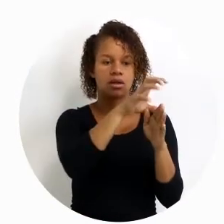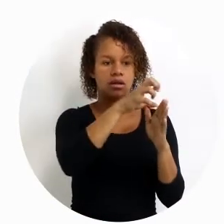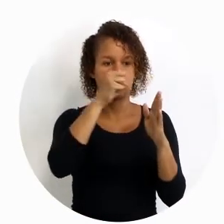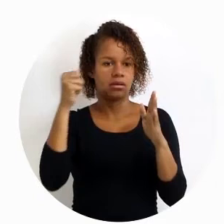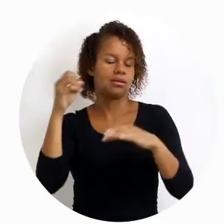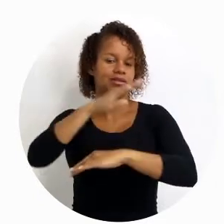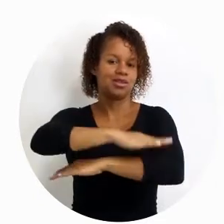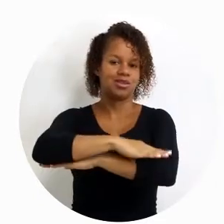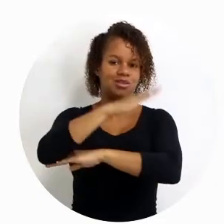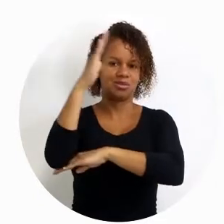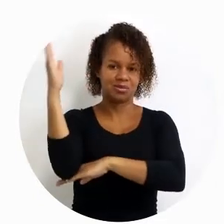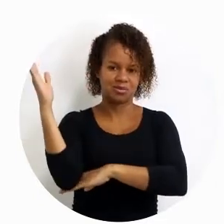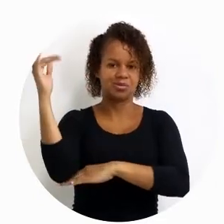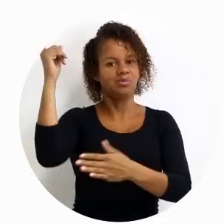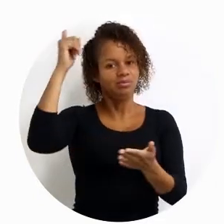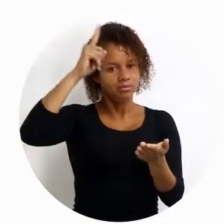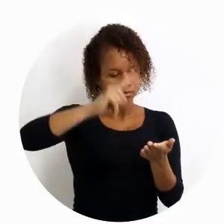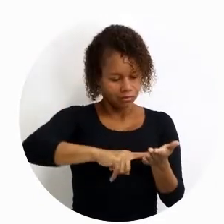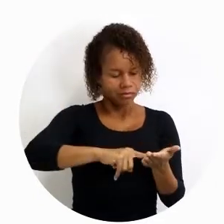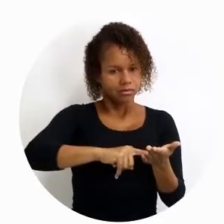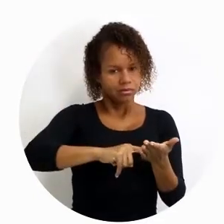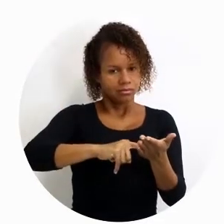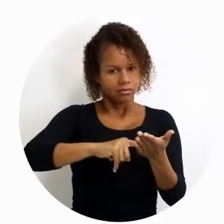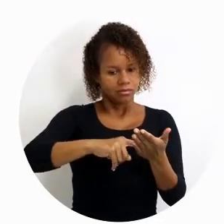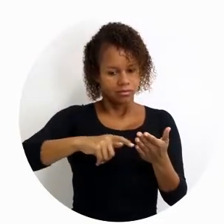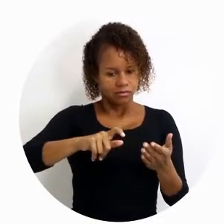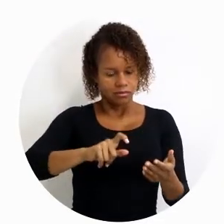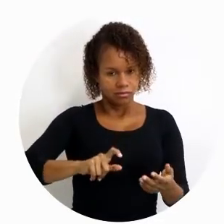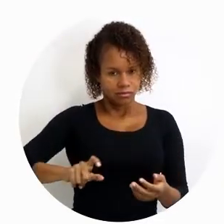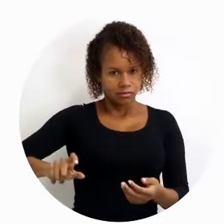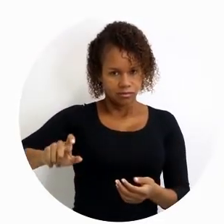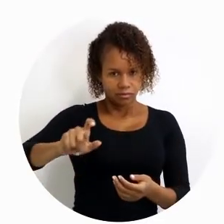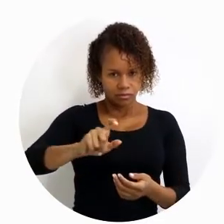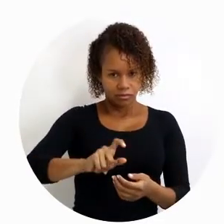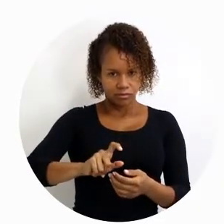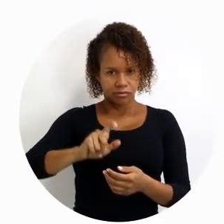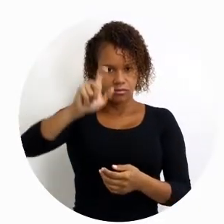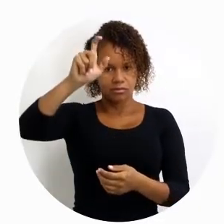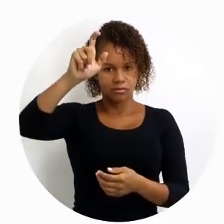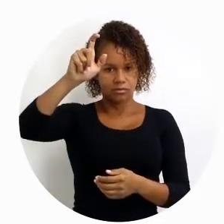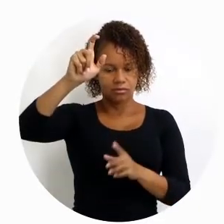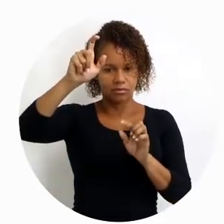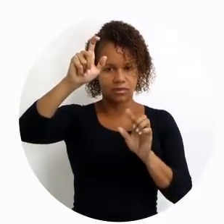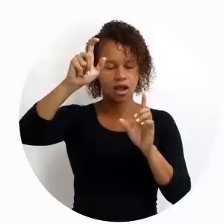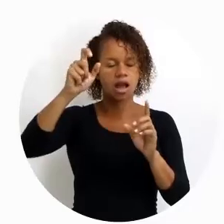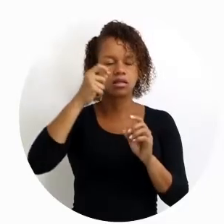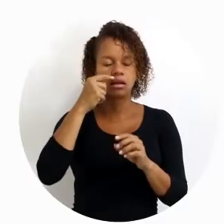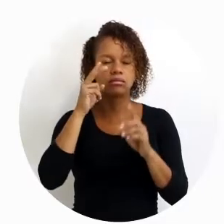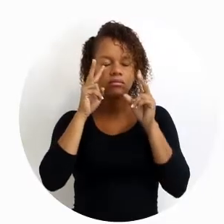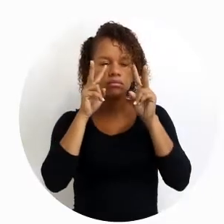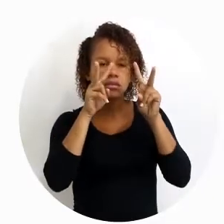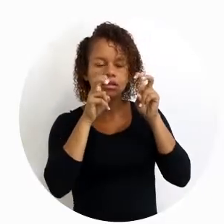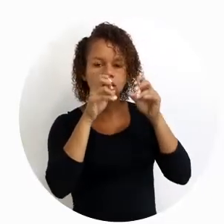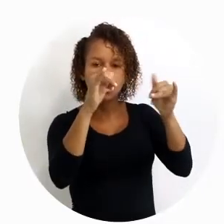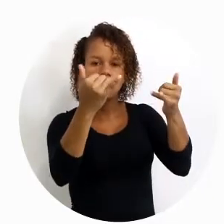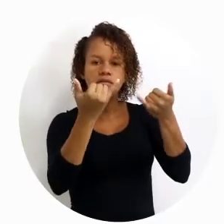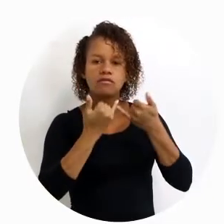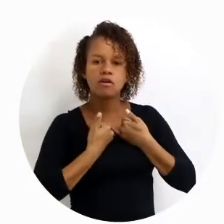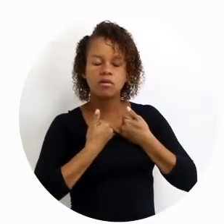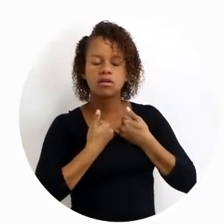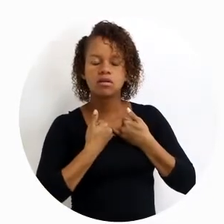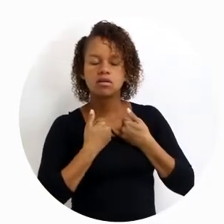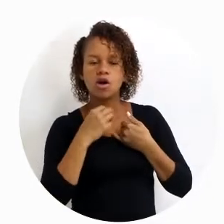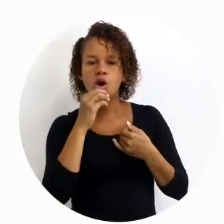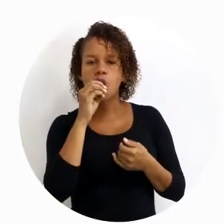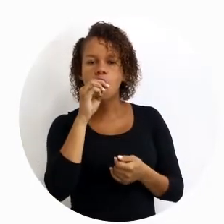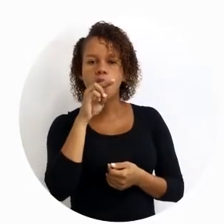que vai ser retirada da janela, eu clico e movo o mouse para cima até ele aparecer essa